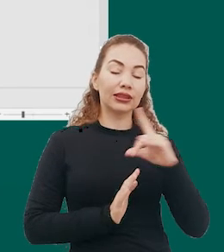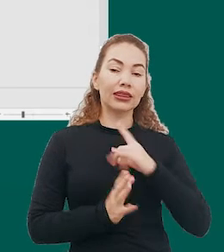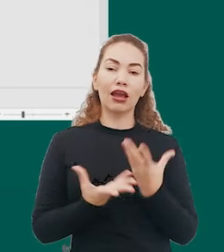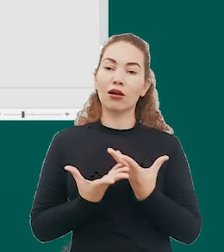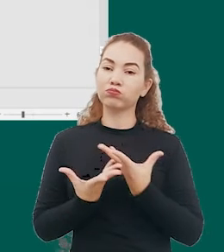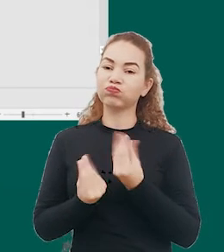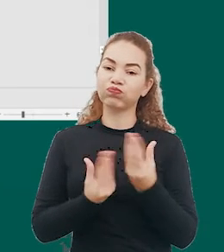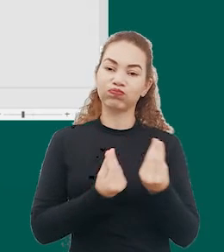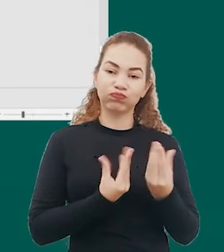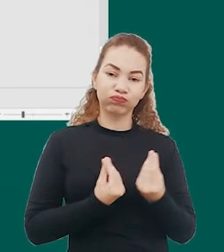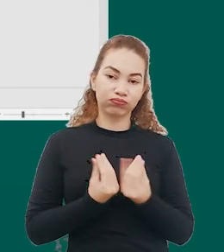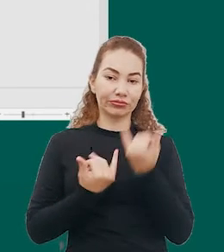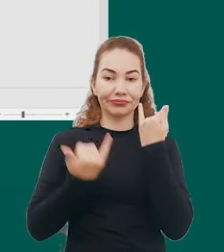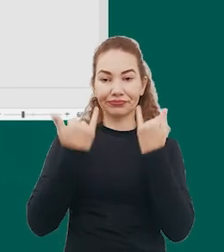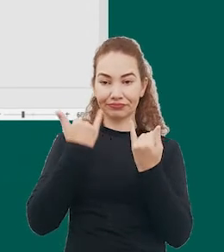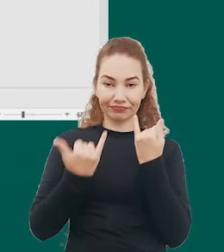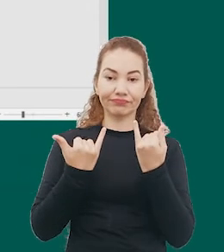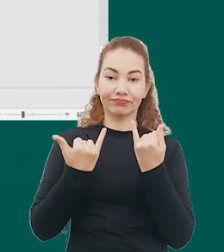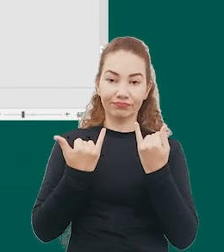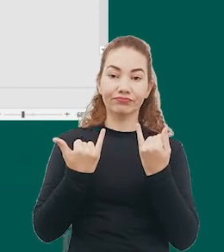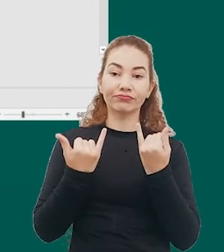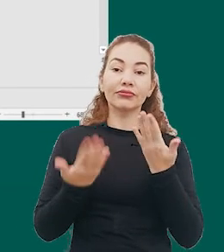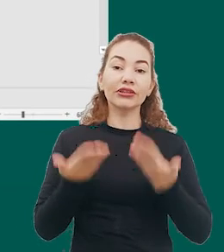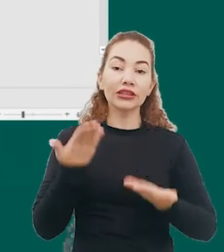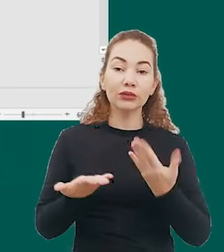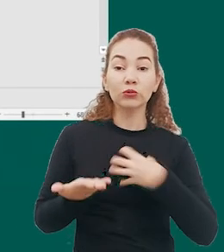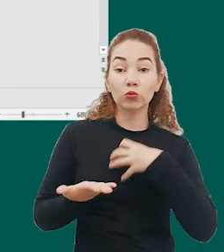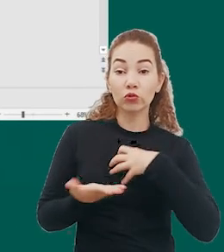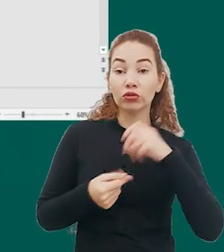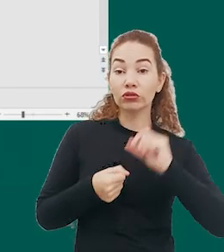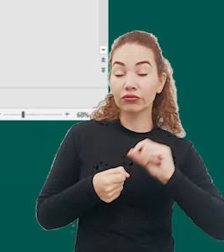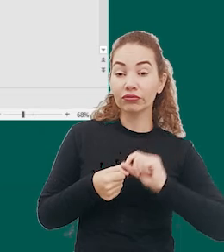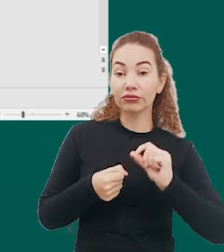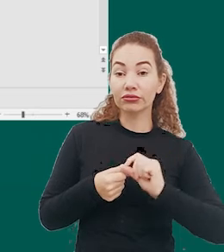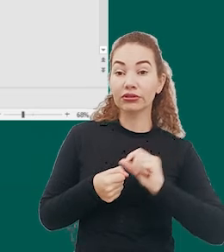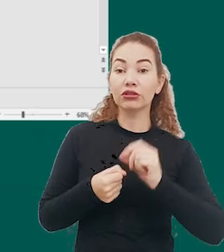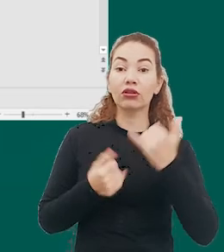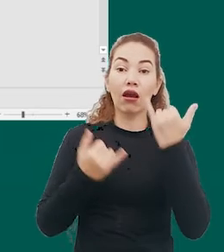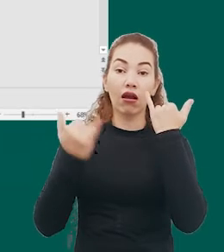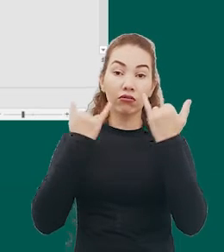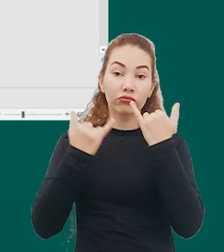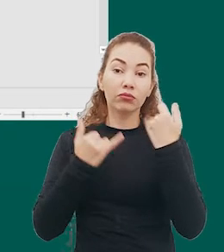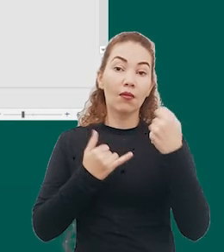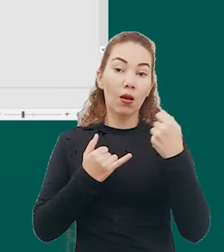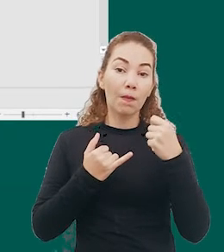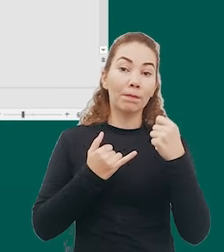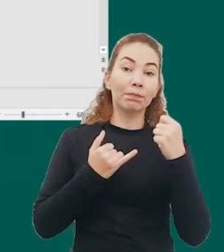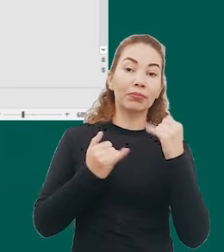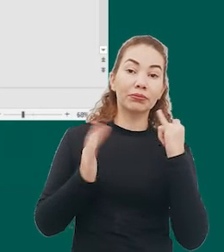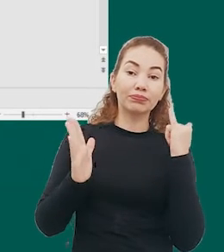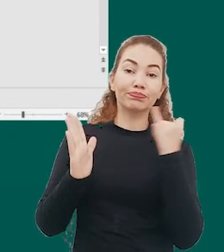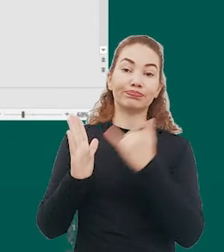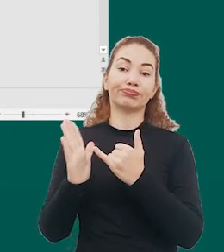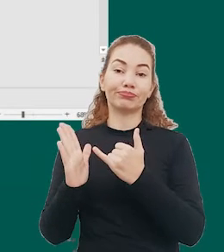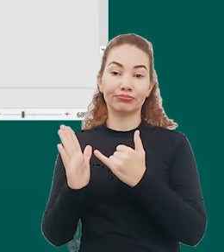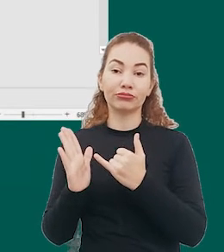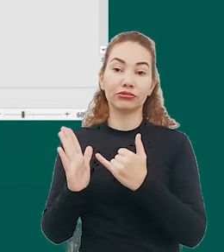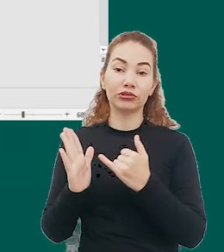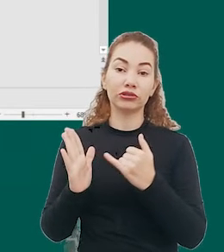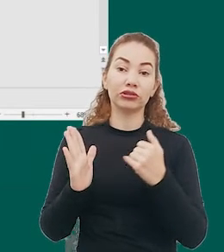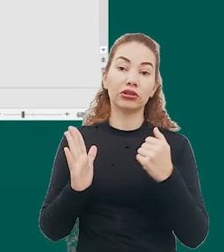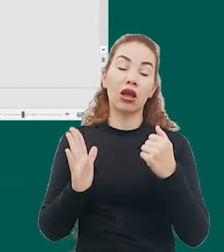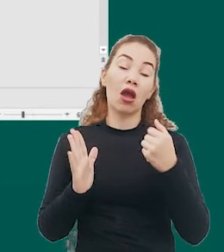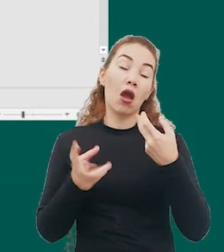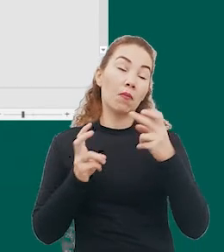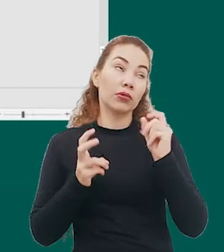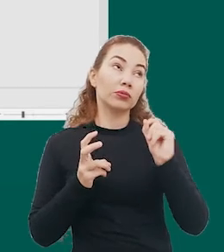informações. Dependendo da declaração que nós estamos fazendo, são as informações que nós devemos prestar. Nós vamos